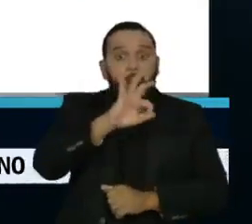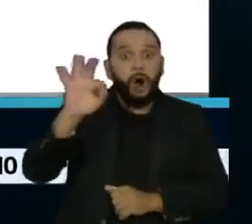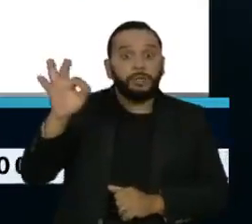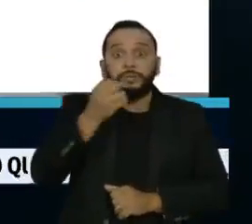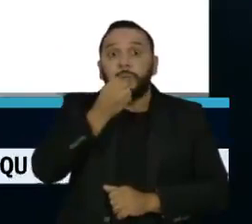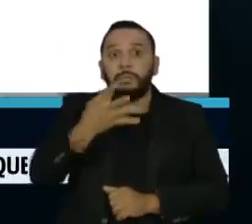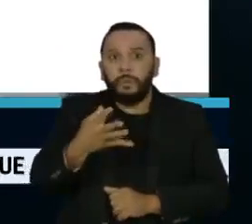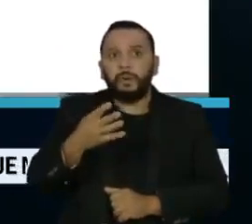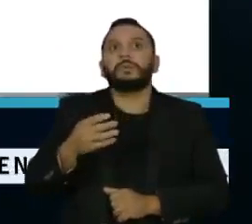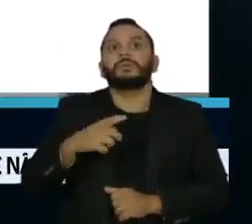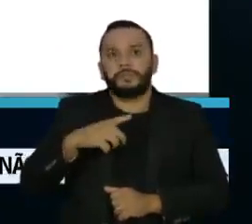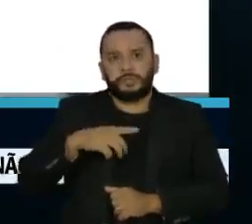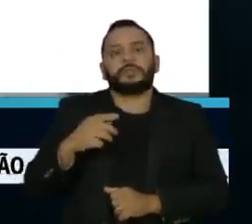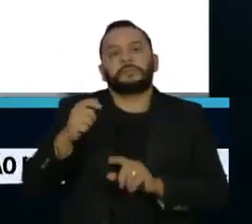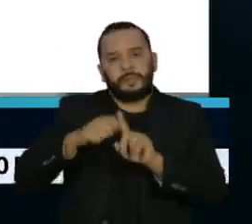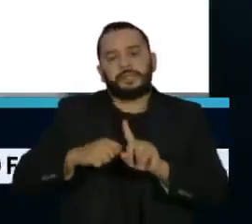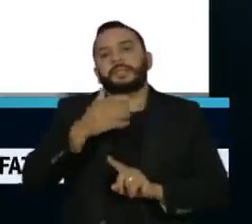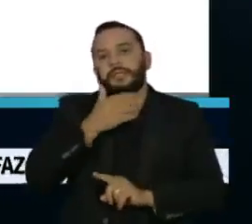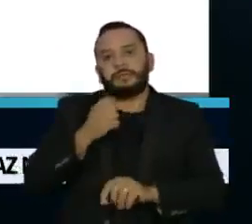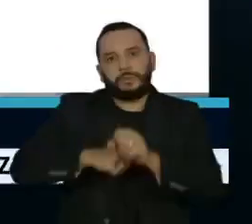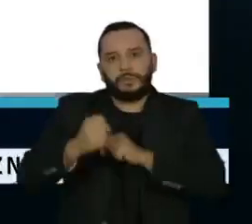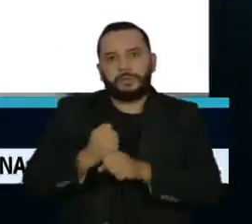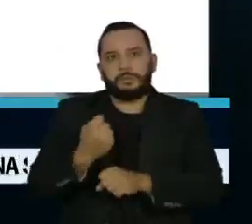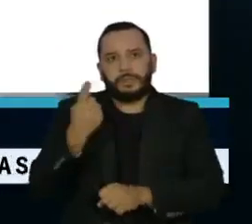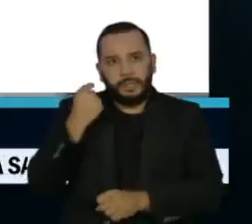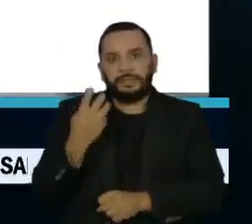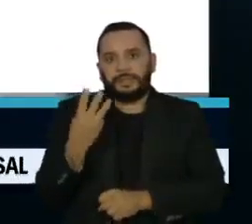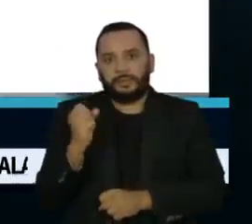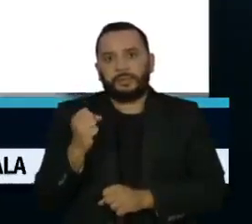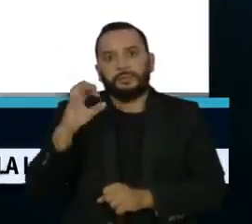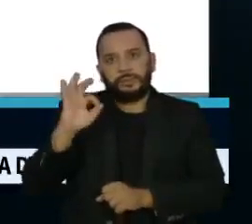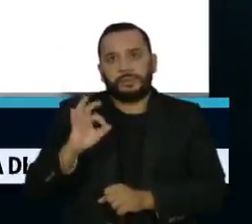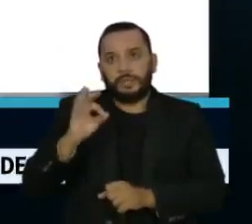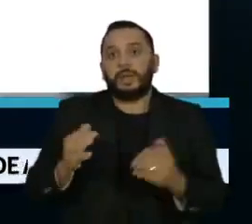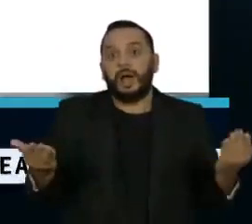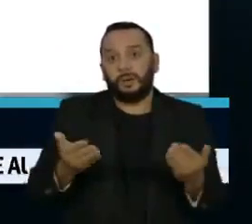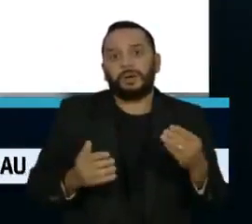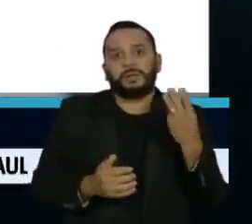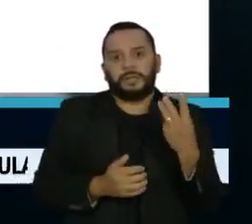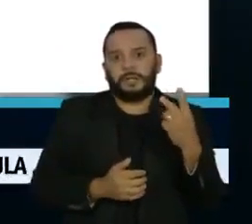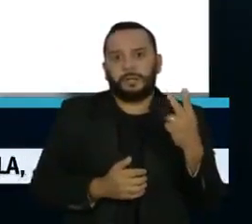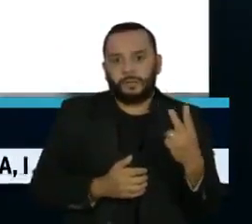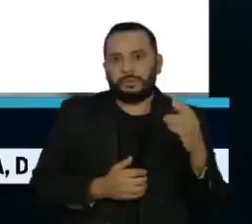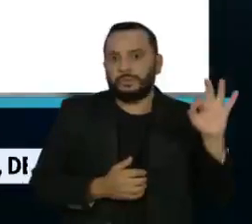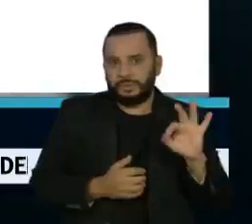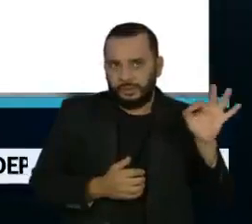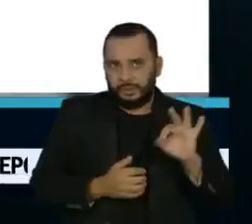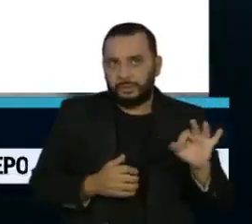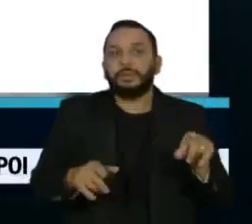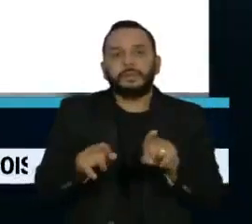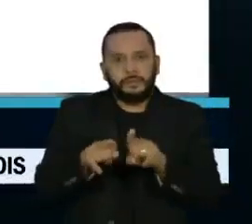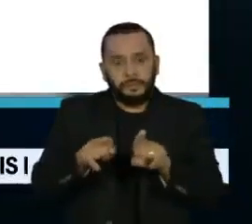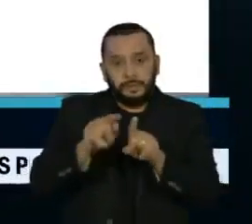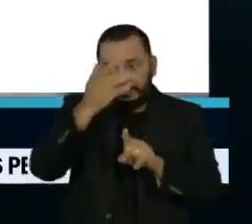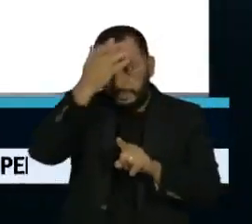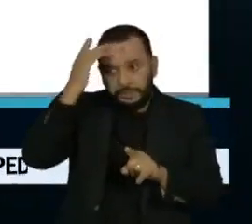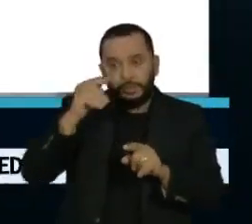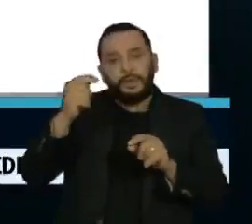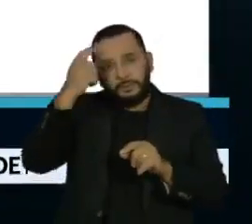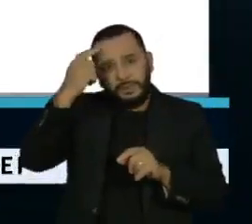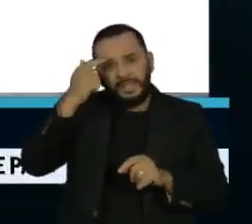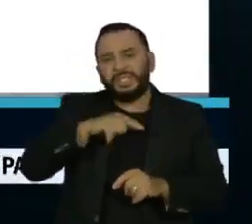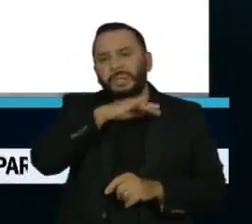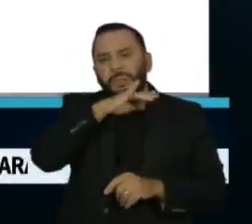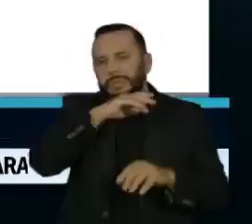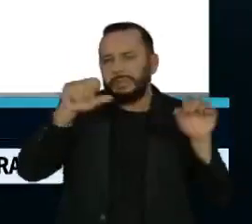passou de 38 por cento em dezembro do ano passado para 32 por cento agora em janeiro já a parcela da população que